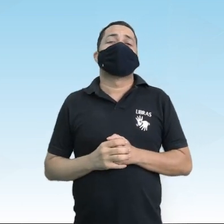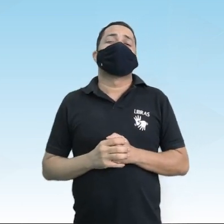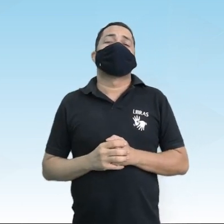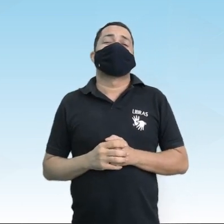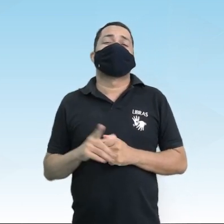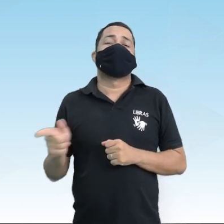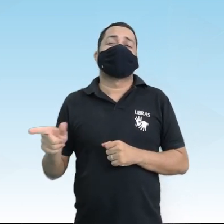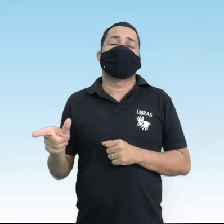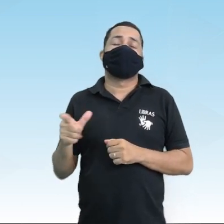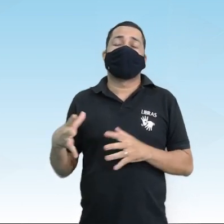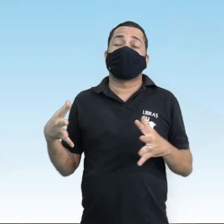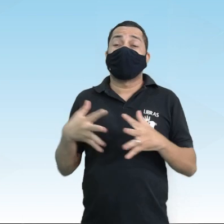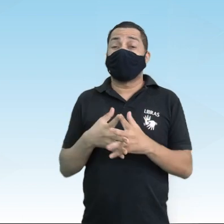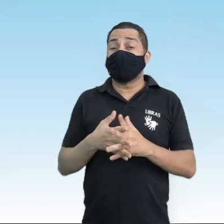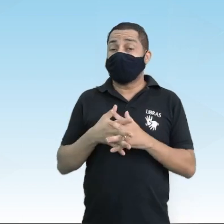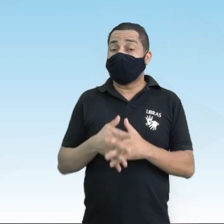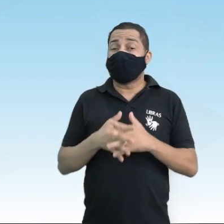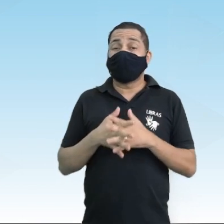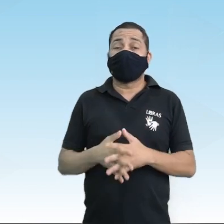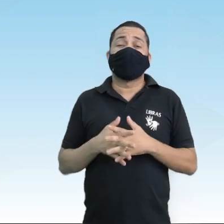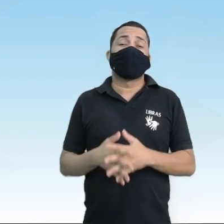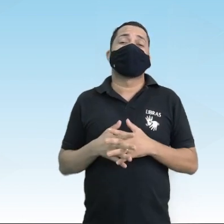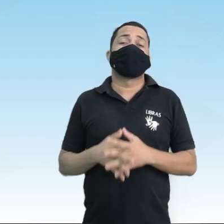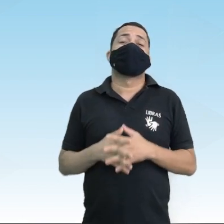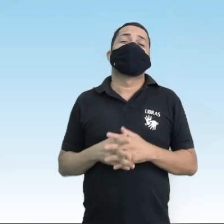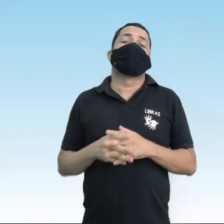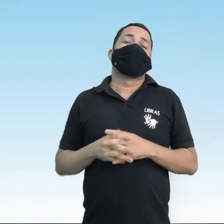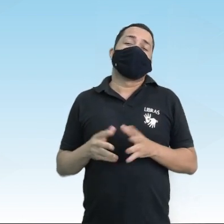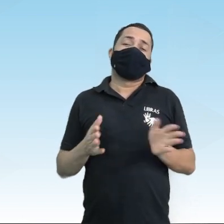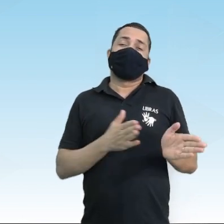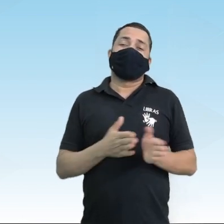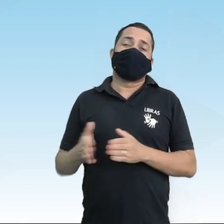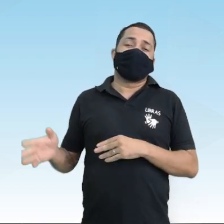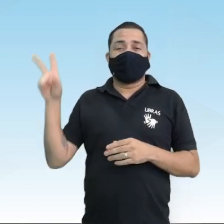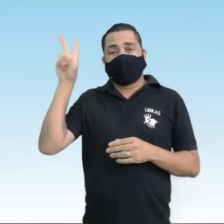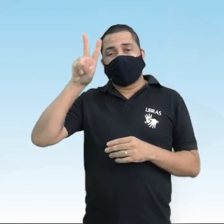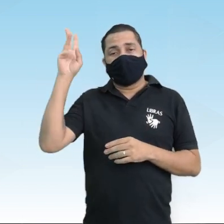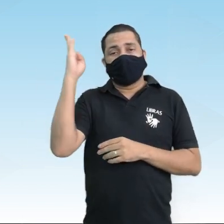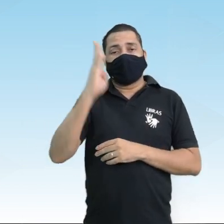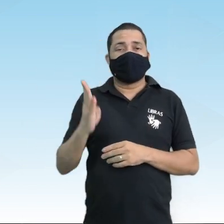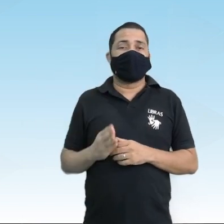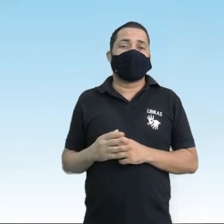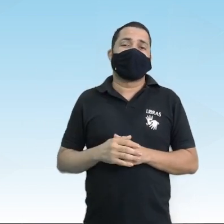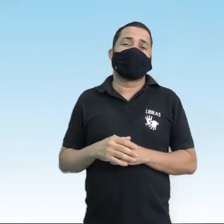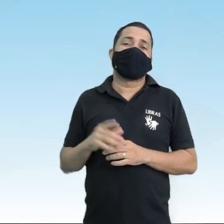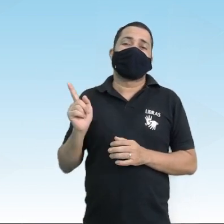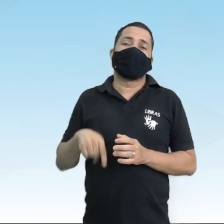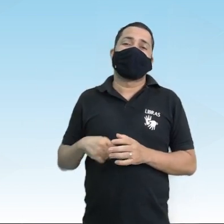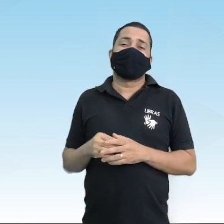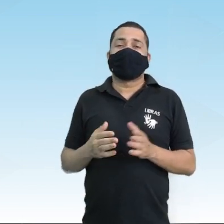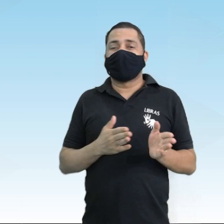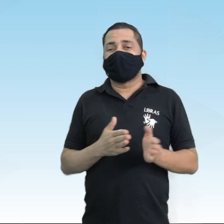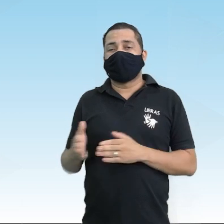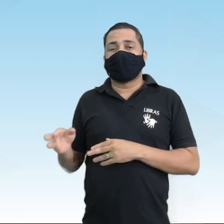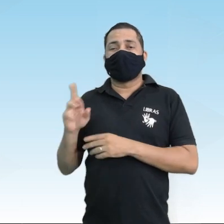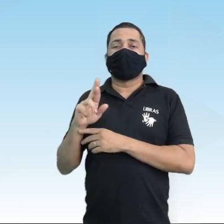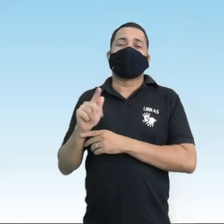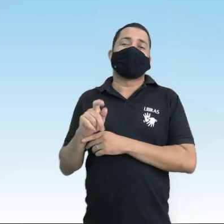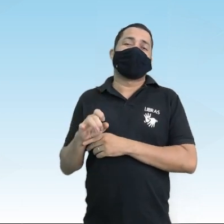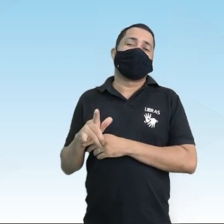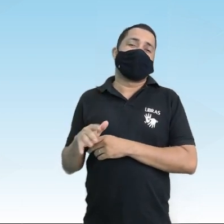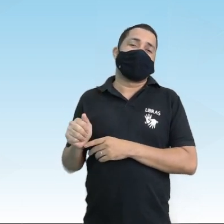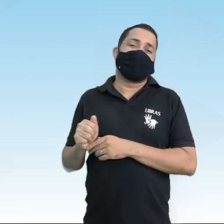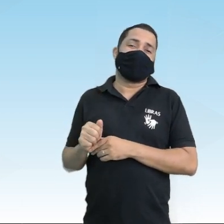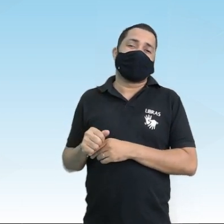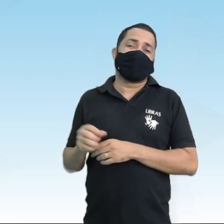dessa conturbada, né, período da história brasileira, que é o período de regência. Né? E